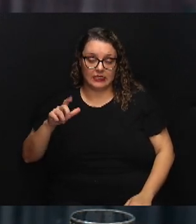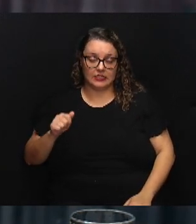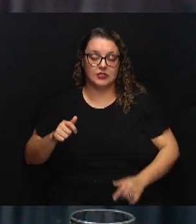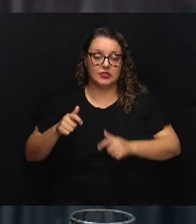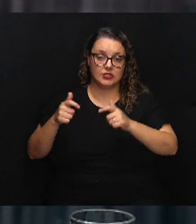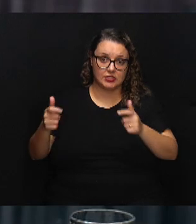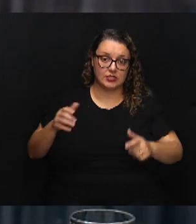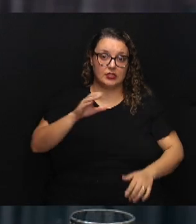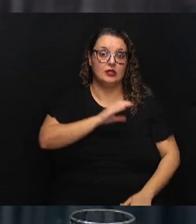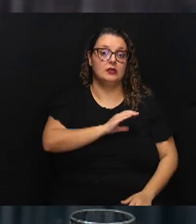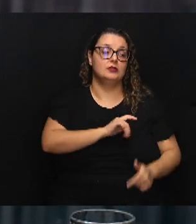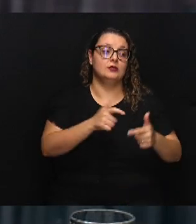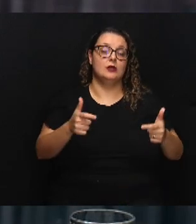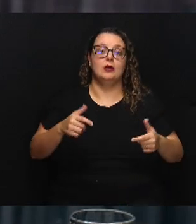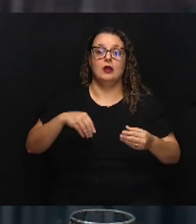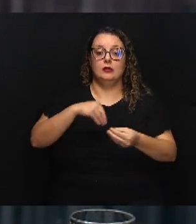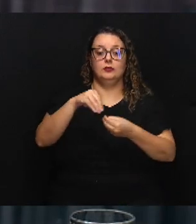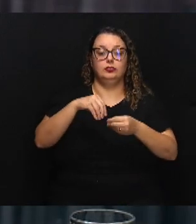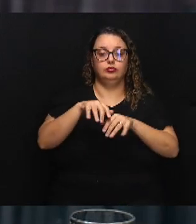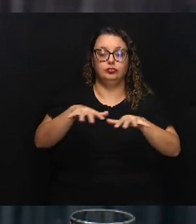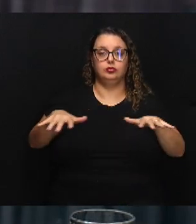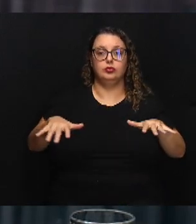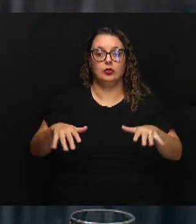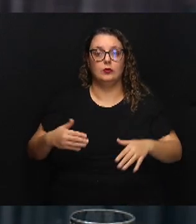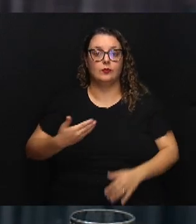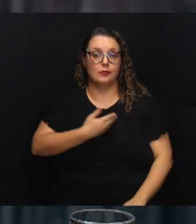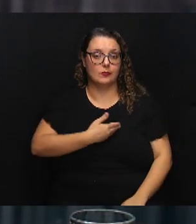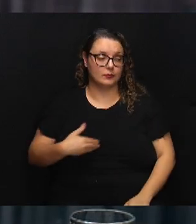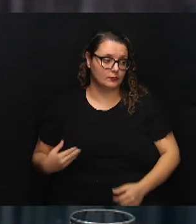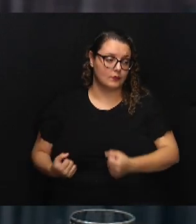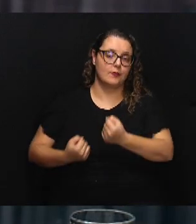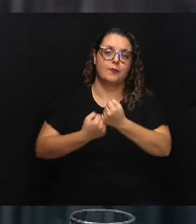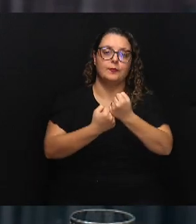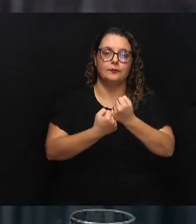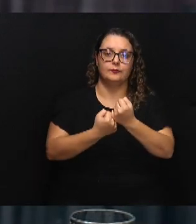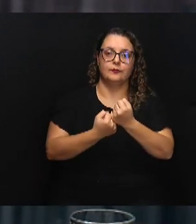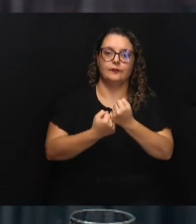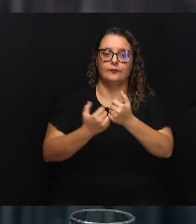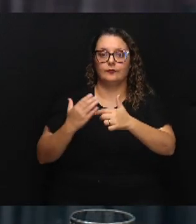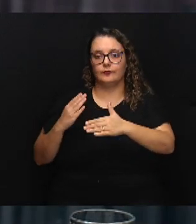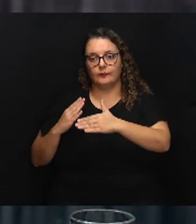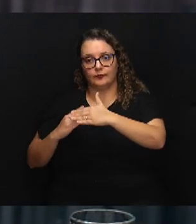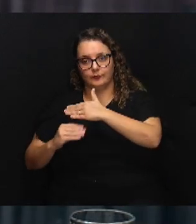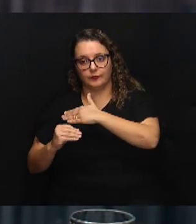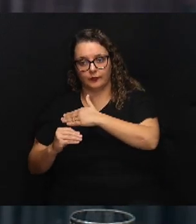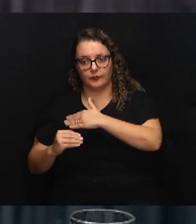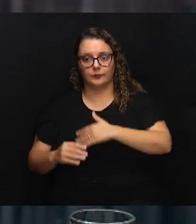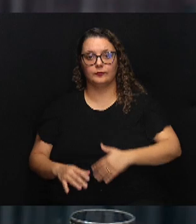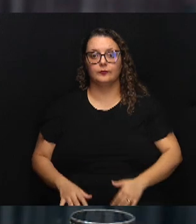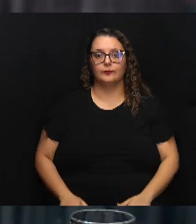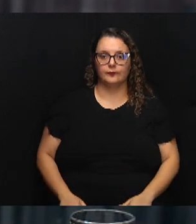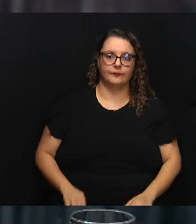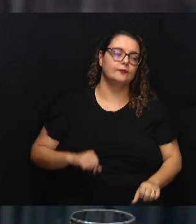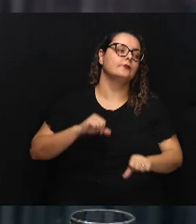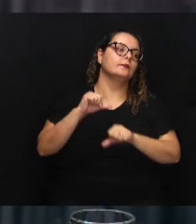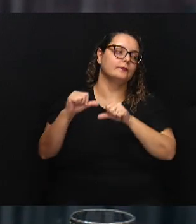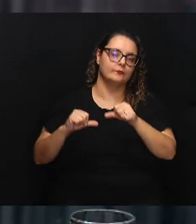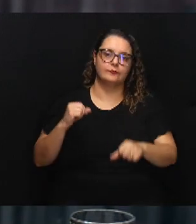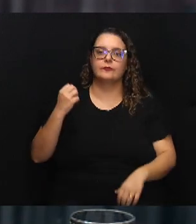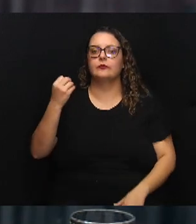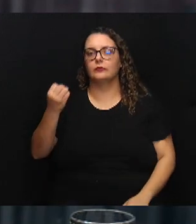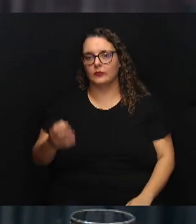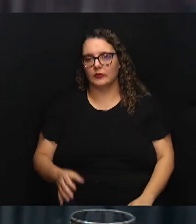está crescendo demais, né? O governo apoiando essa mudança, essa